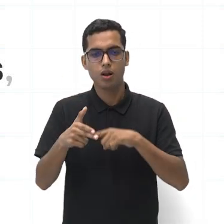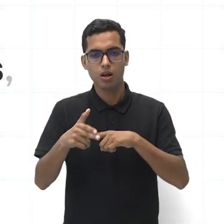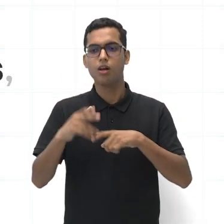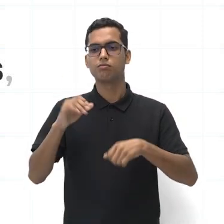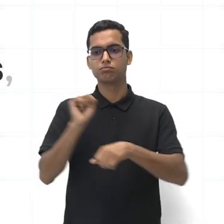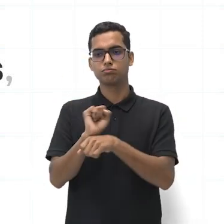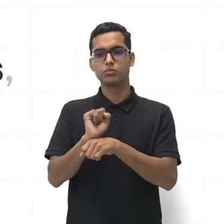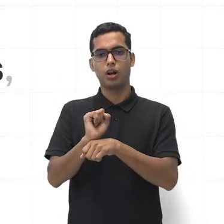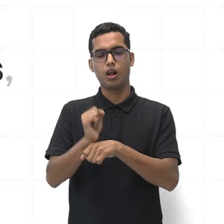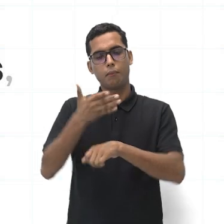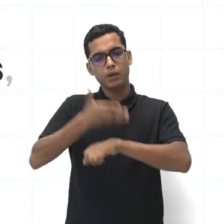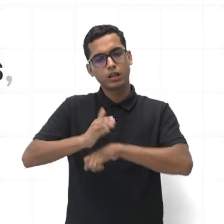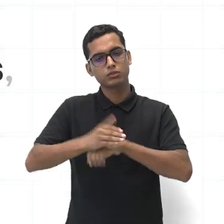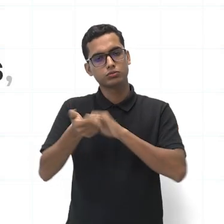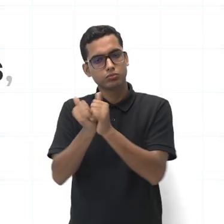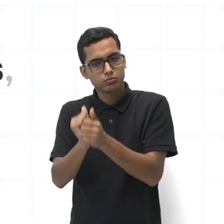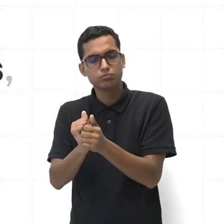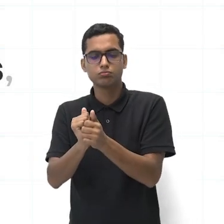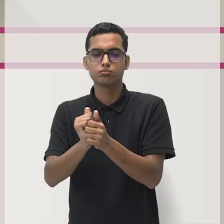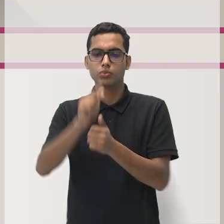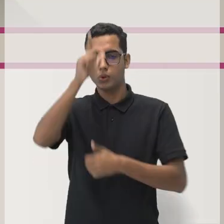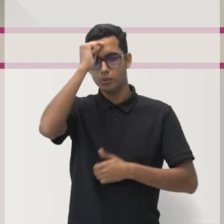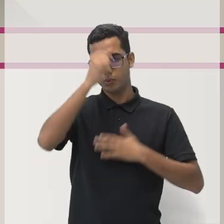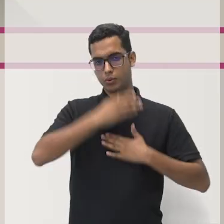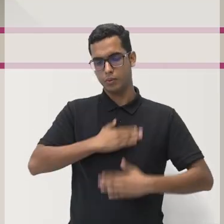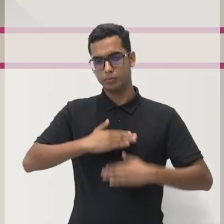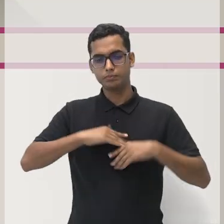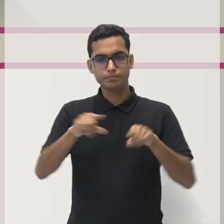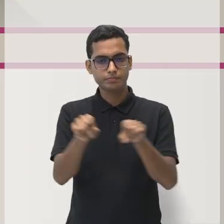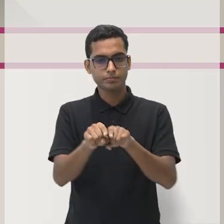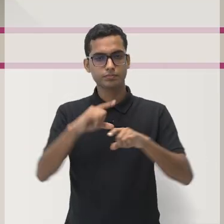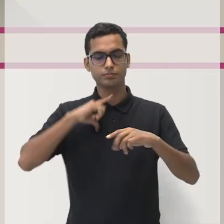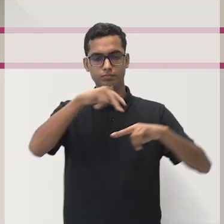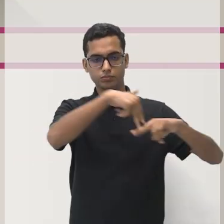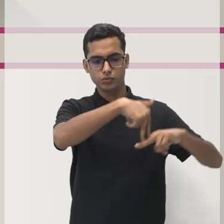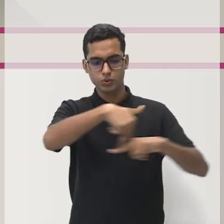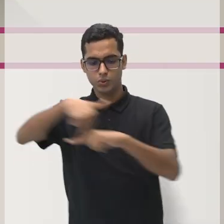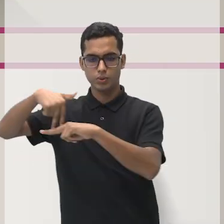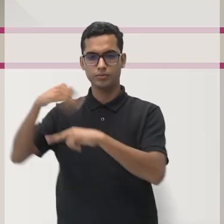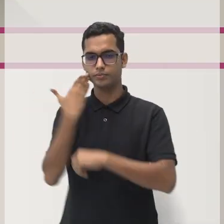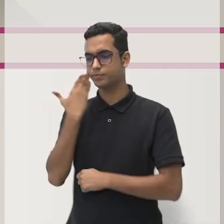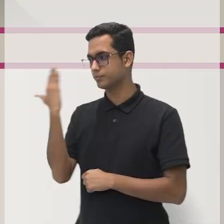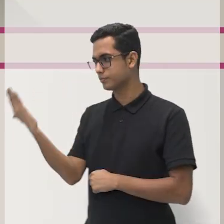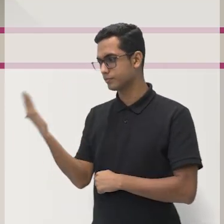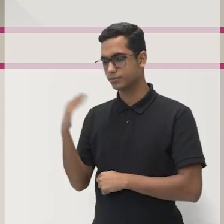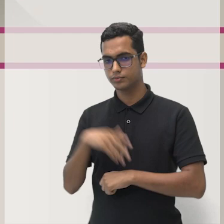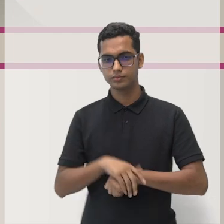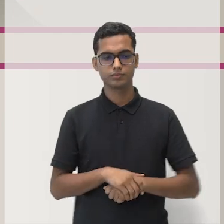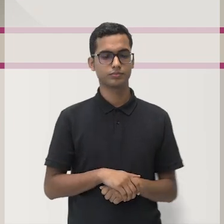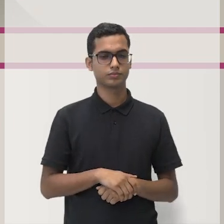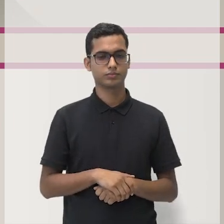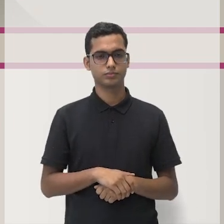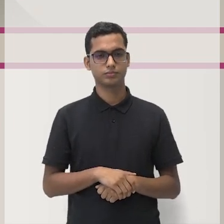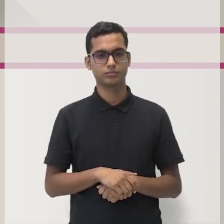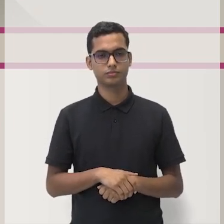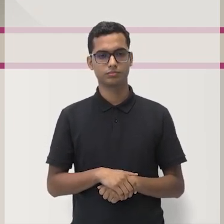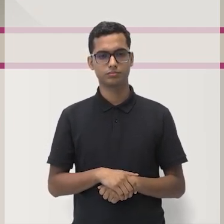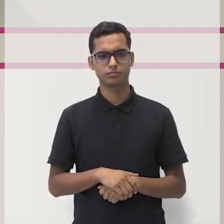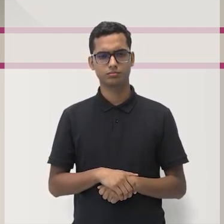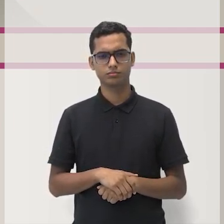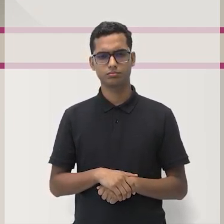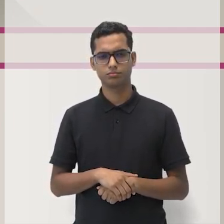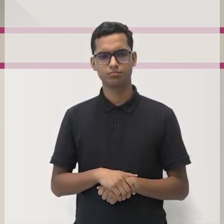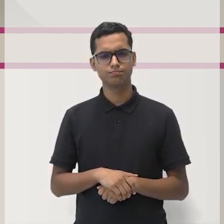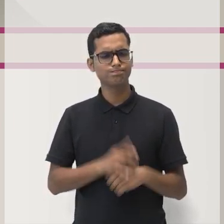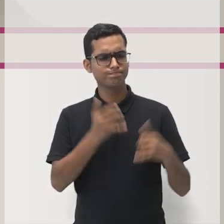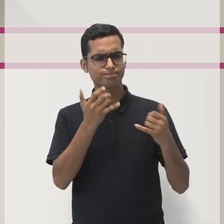a nossa skatista mostrando aí toda a sua habilidade. Ela parece com alguém, não é